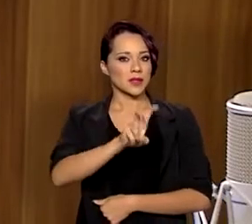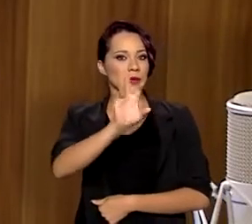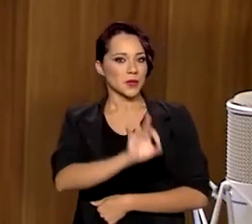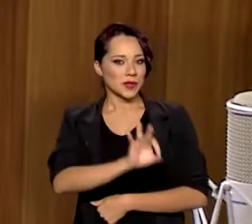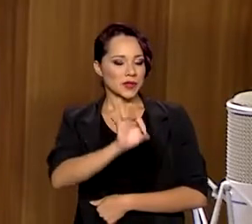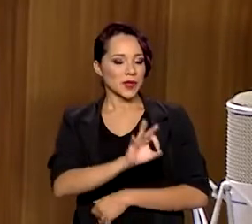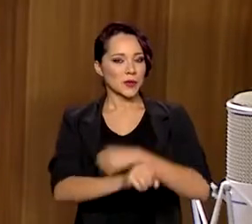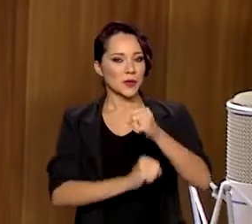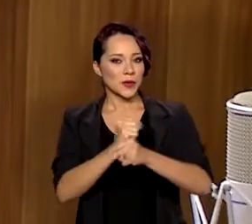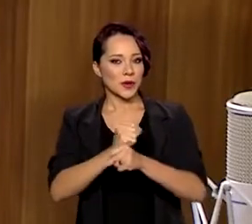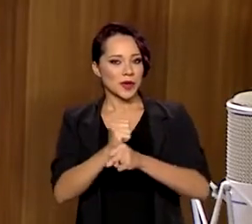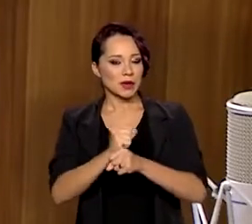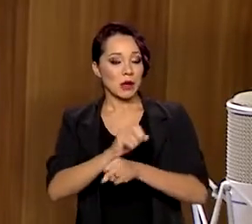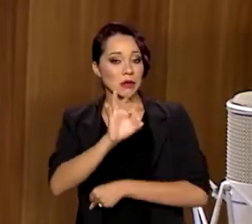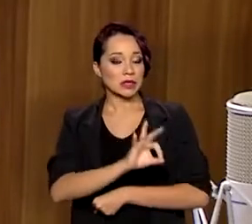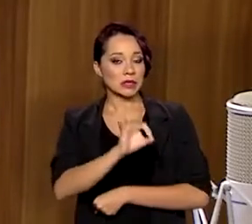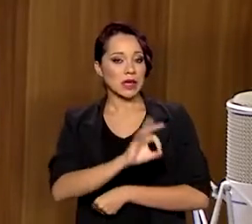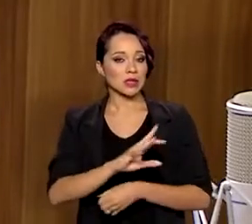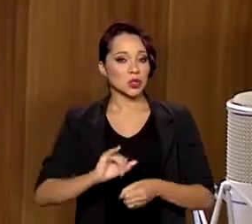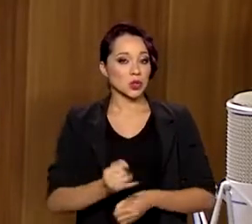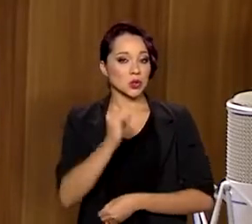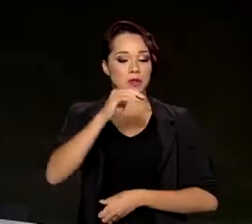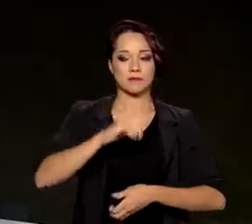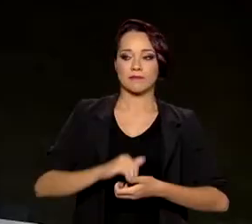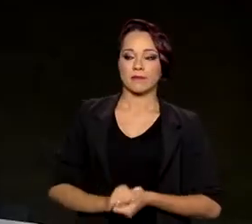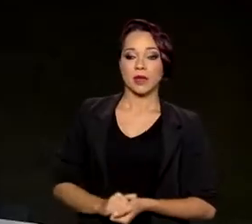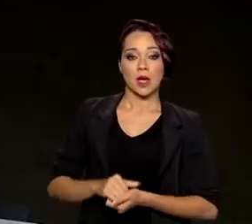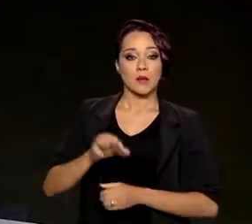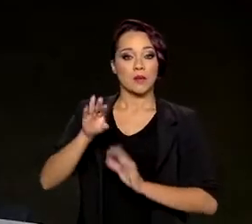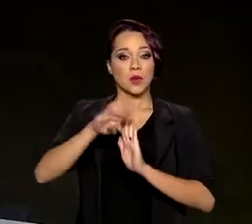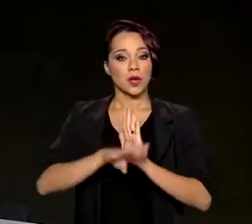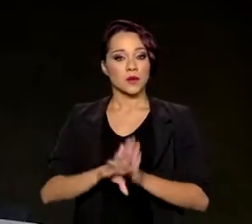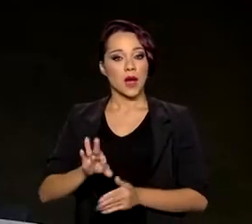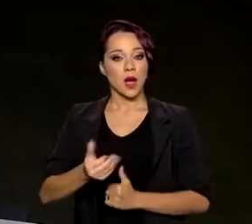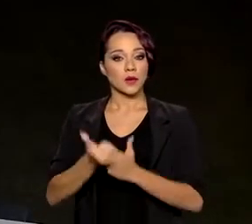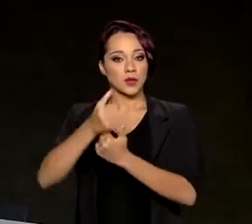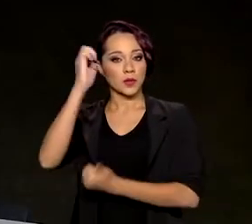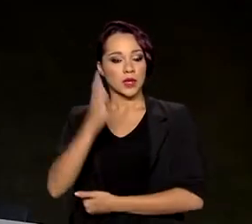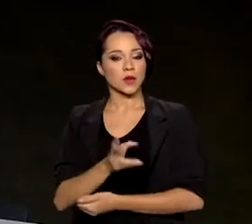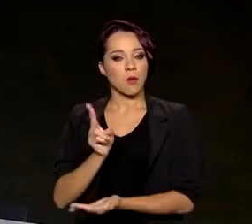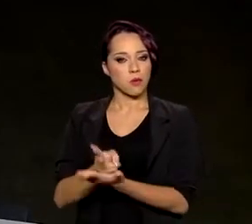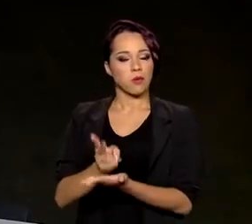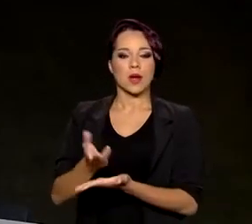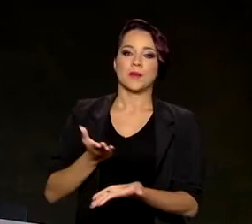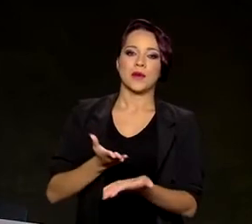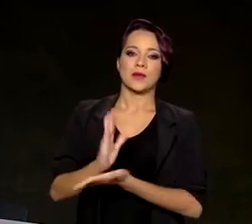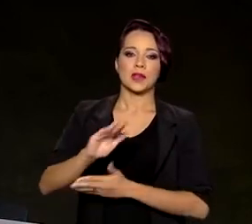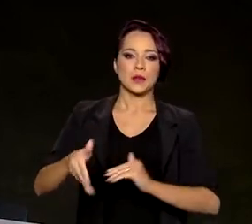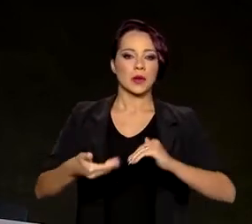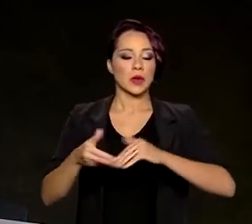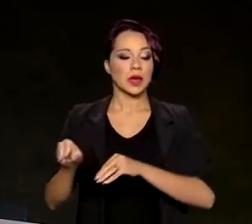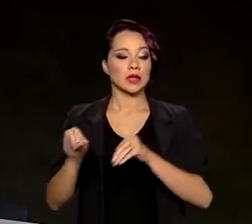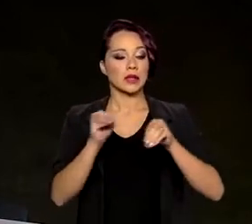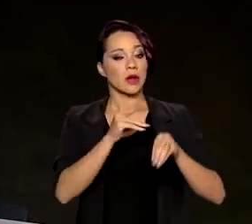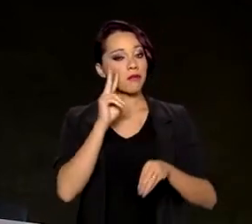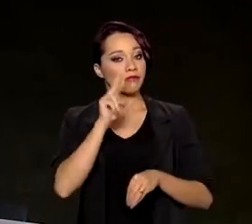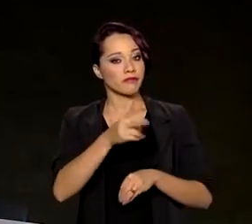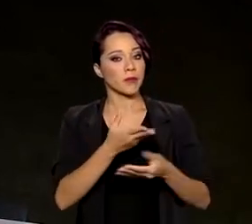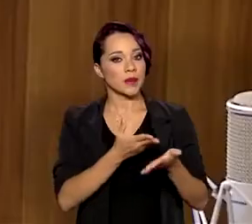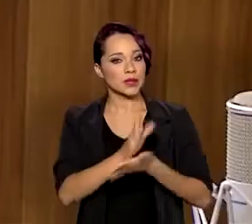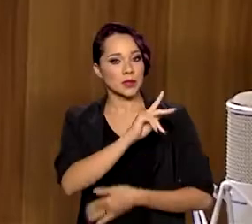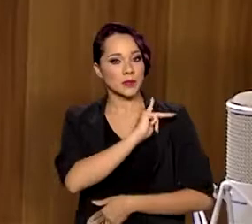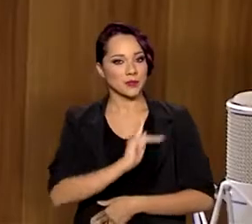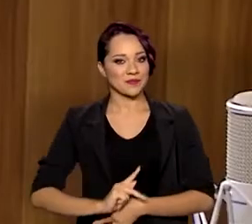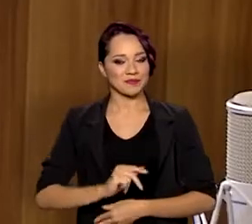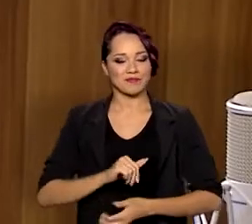12,75% ao ano a taxa básica de juros da economia. Auxílio Brasil de R$ 400 permanente é aprovado pelo Congresso e vai à sanção presidencial. E